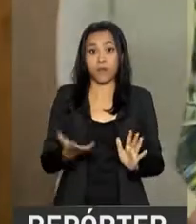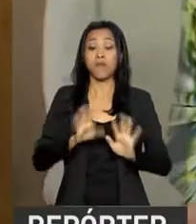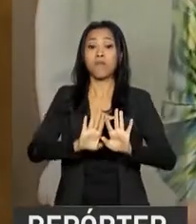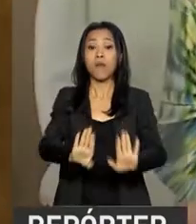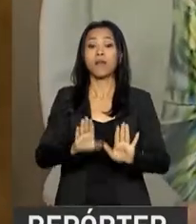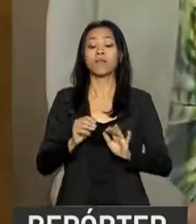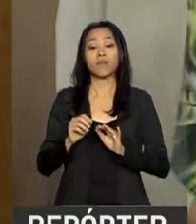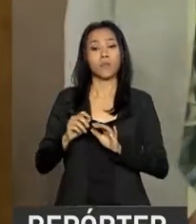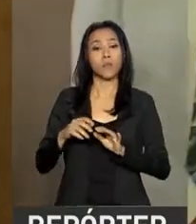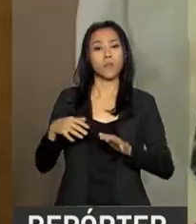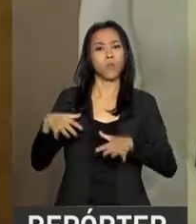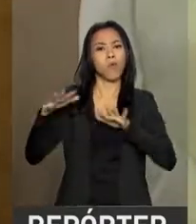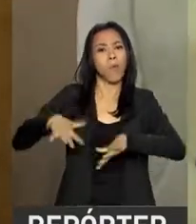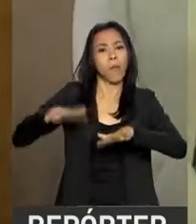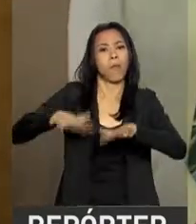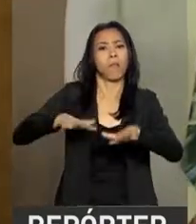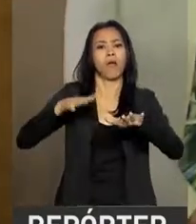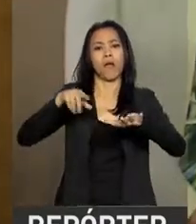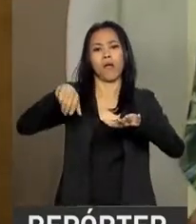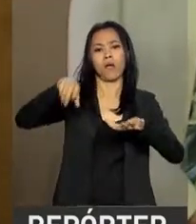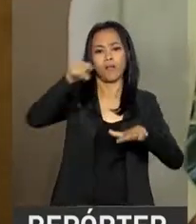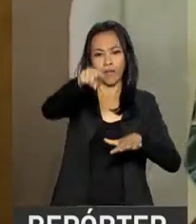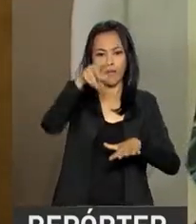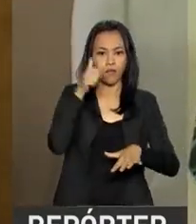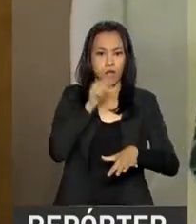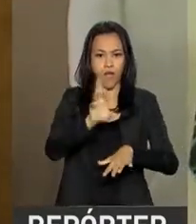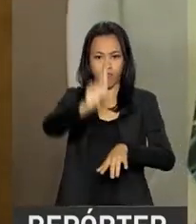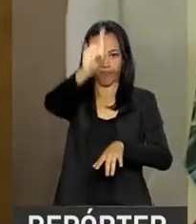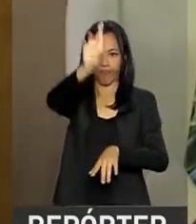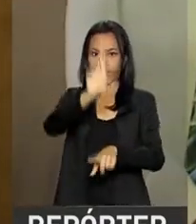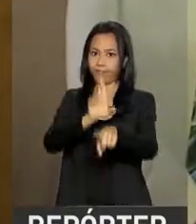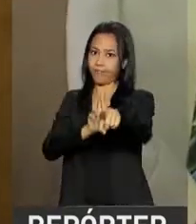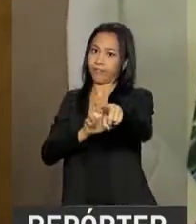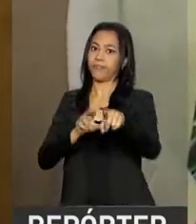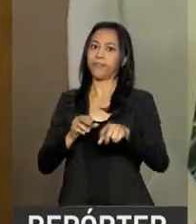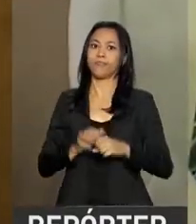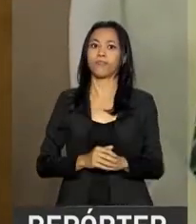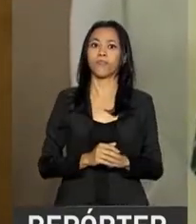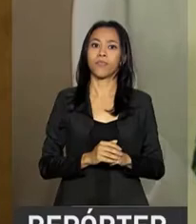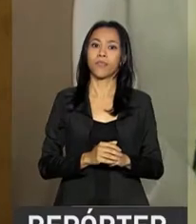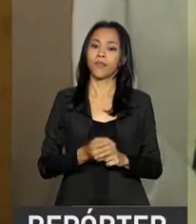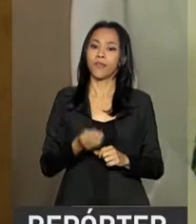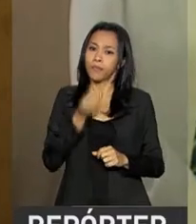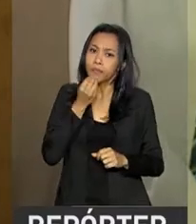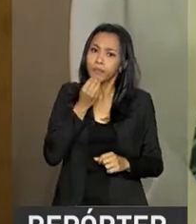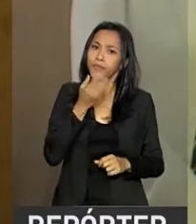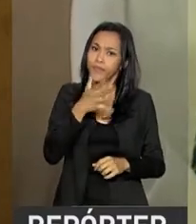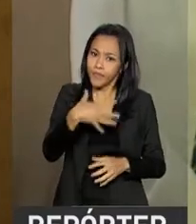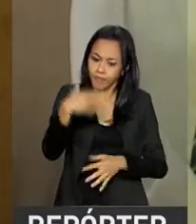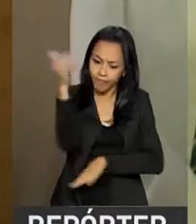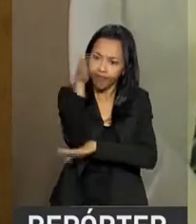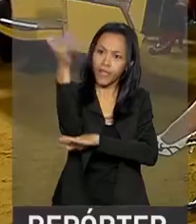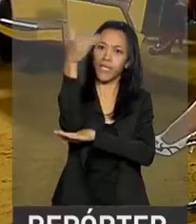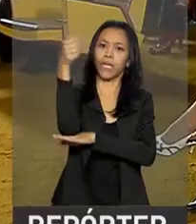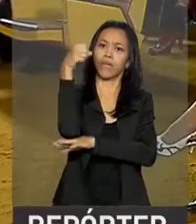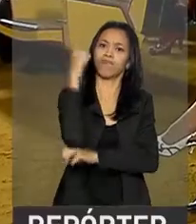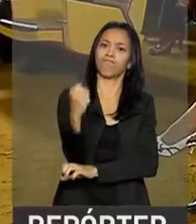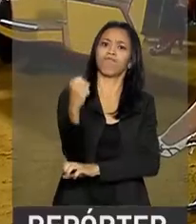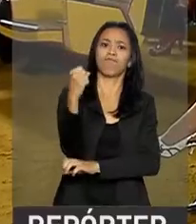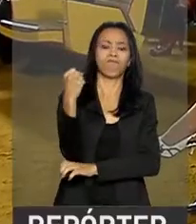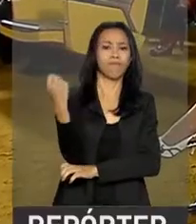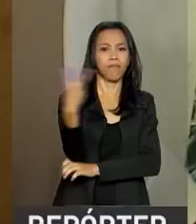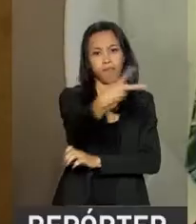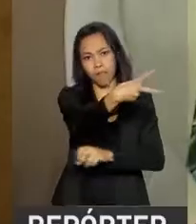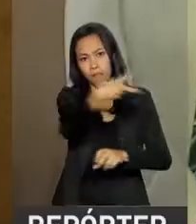movimento encabeçado pela fácil pôr tudo em todas deverão empunhar essa bandeira invoca o texto constitucional